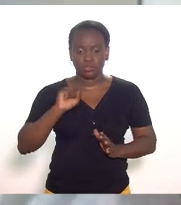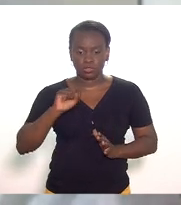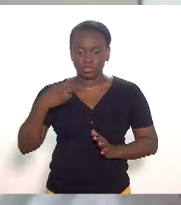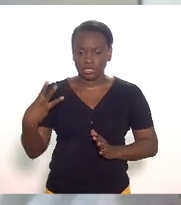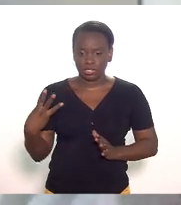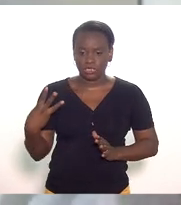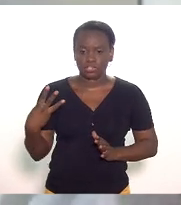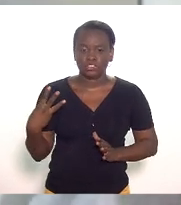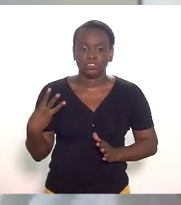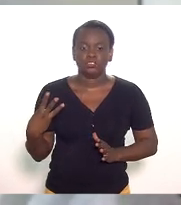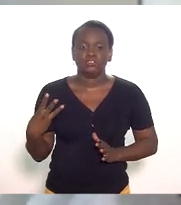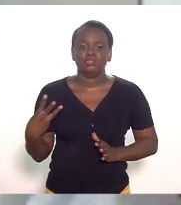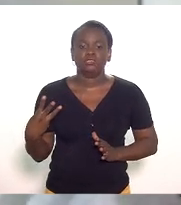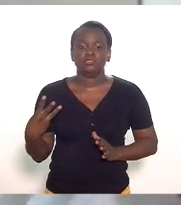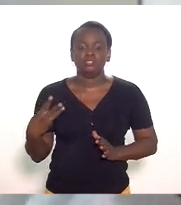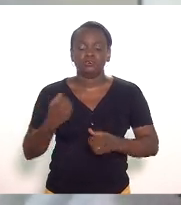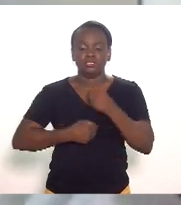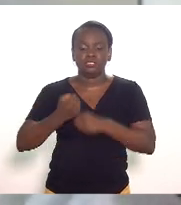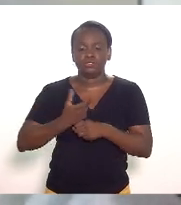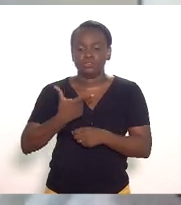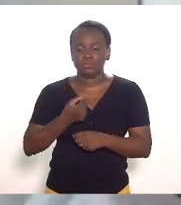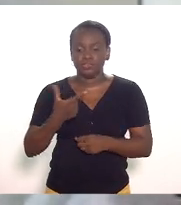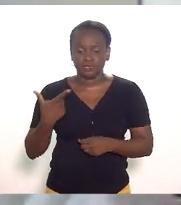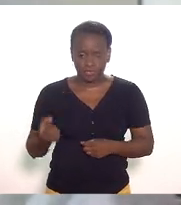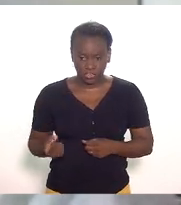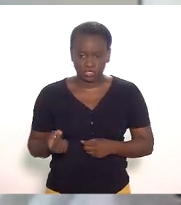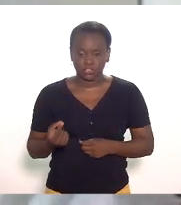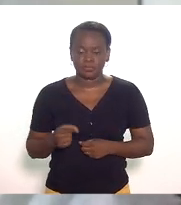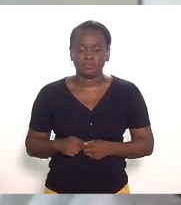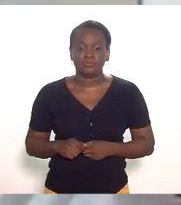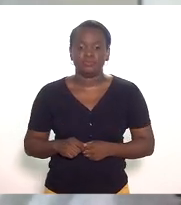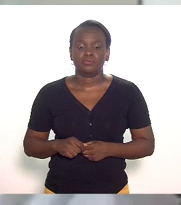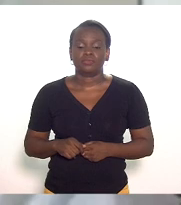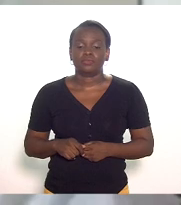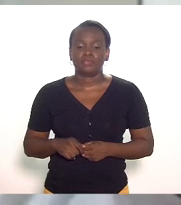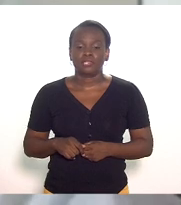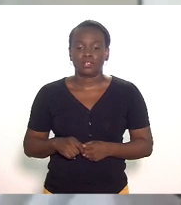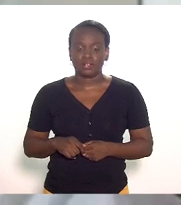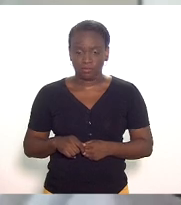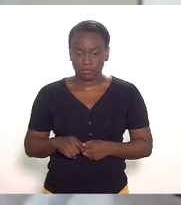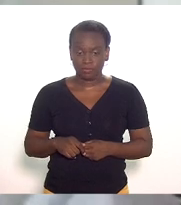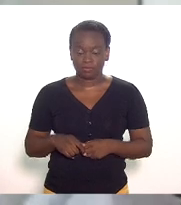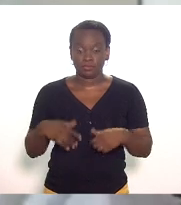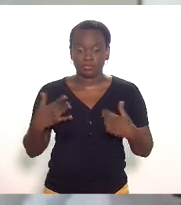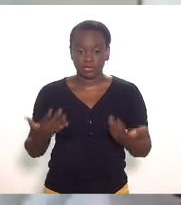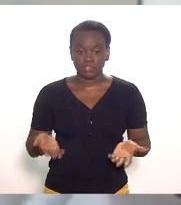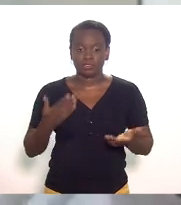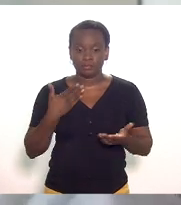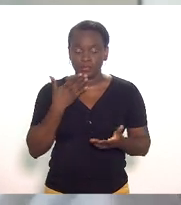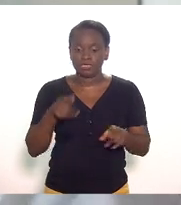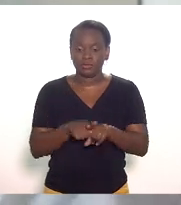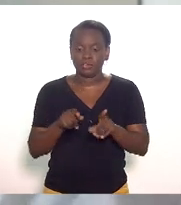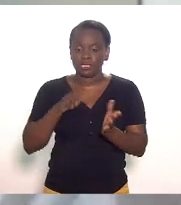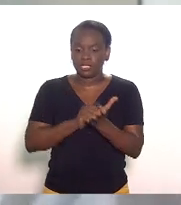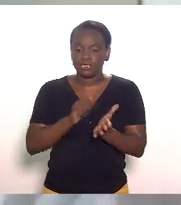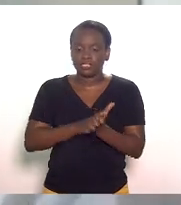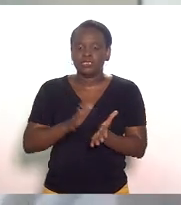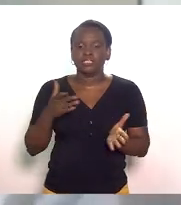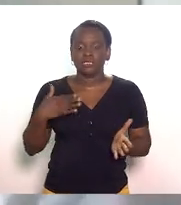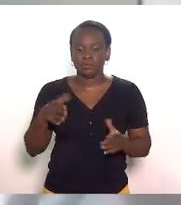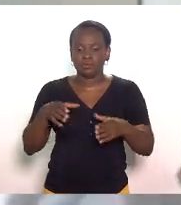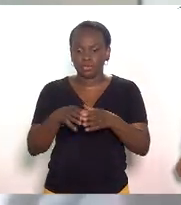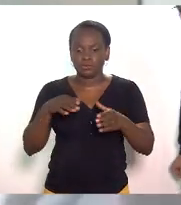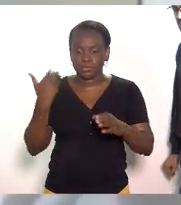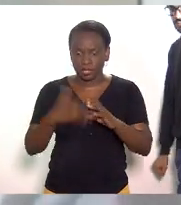3483 de 2020. Então, peço também para registrar aí, eu mandei no